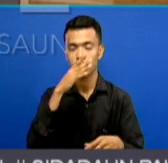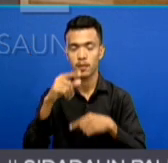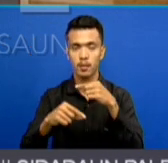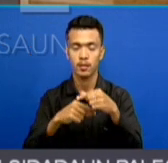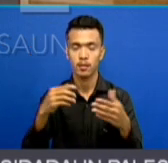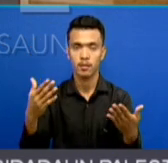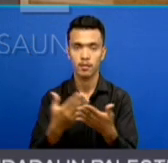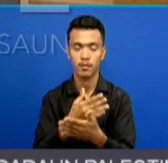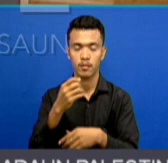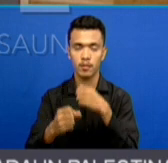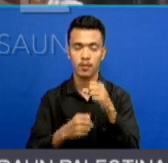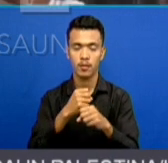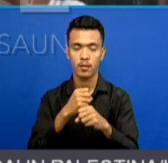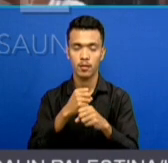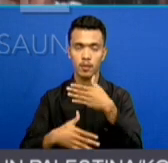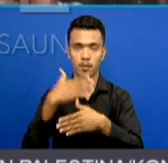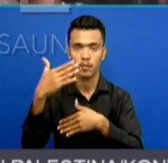e Reatirangoim.